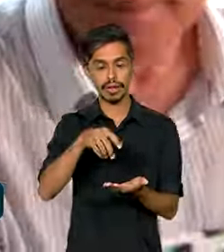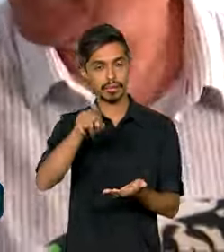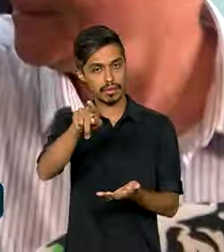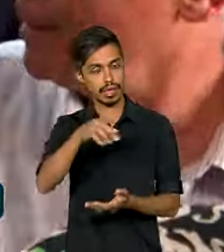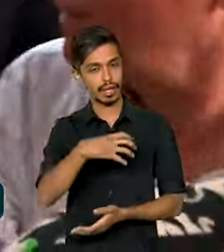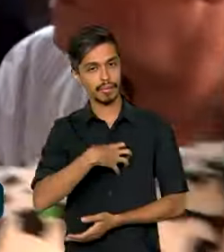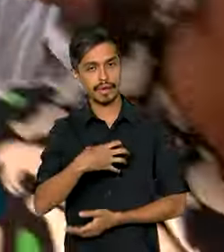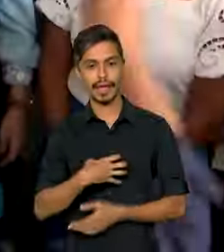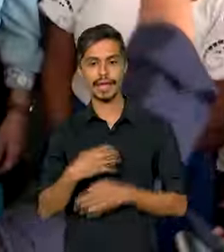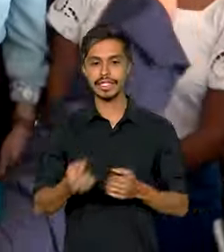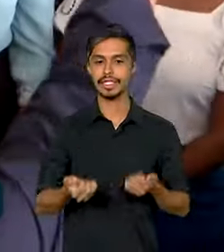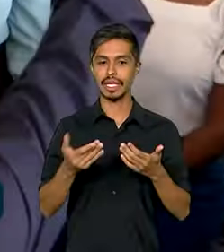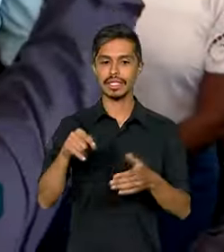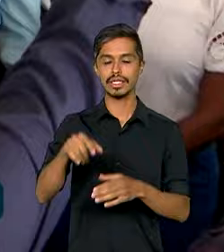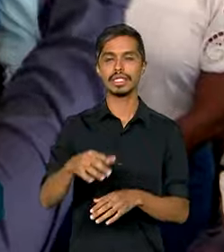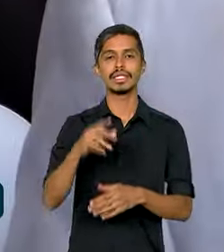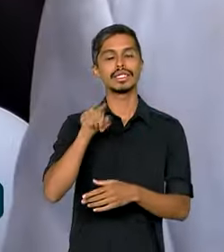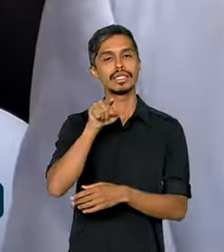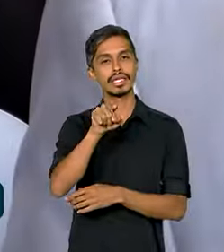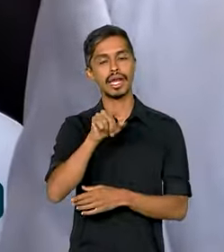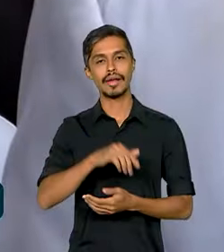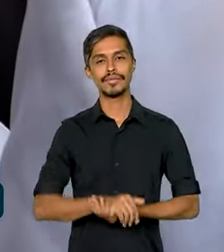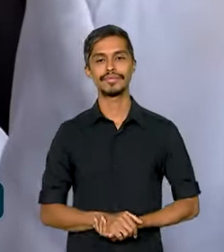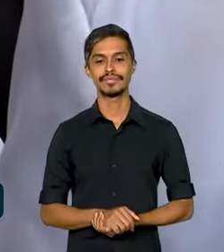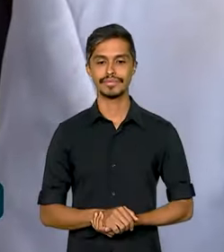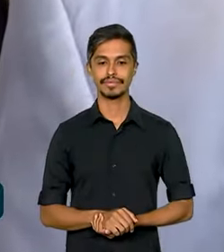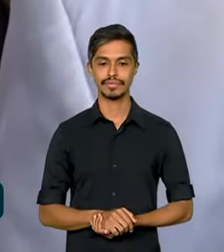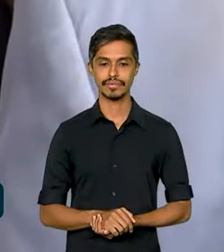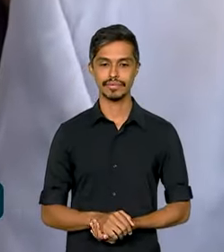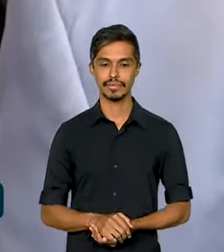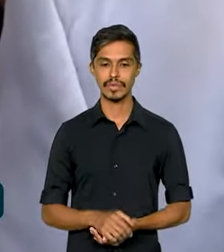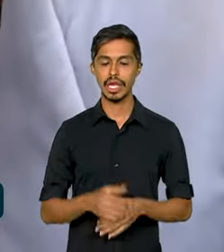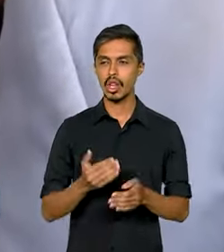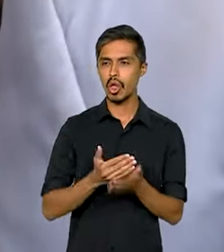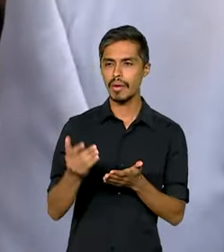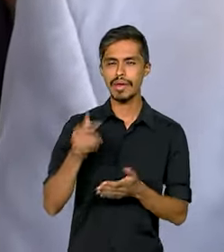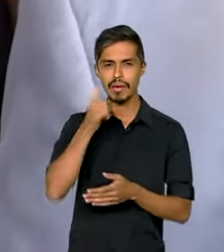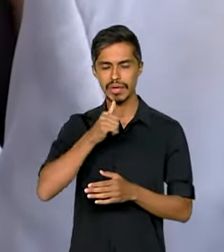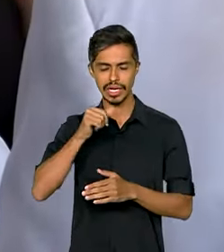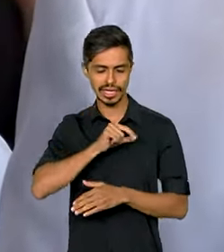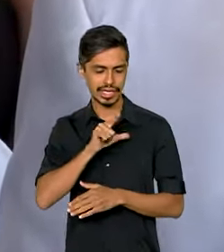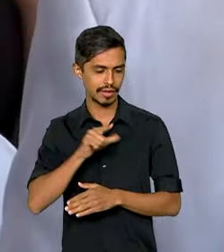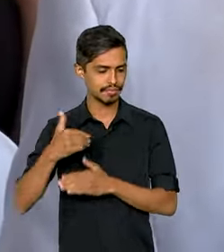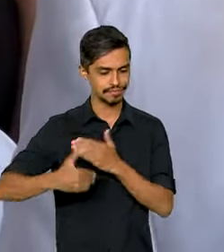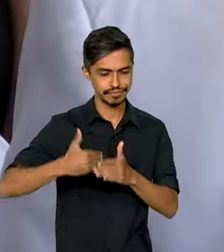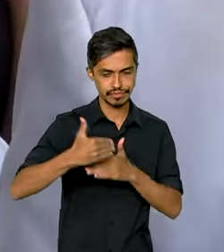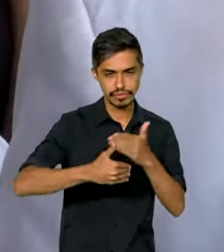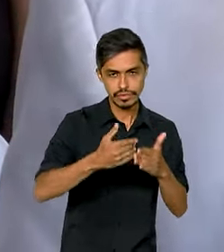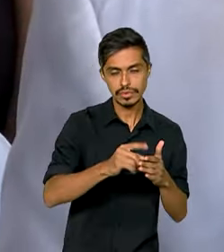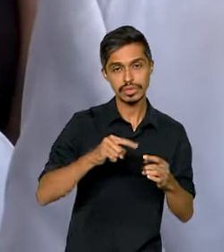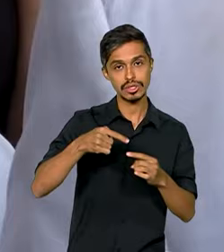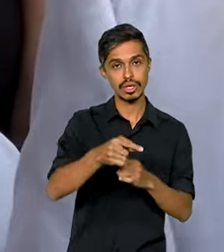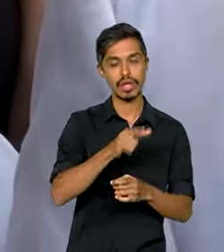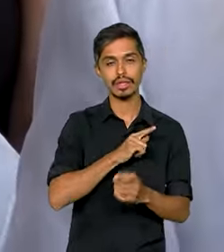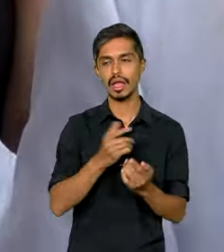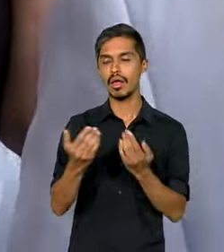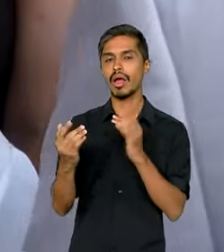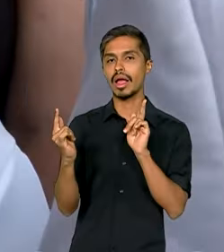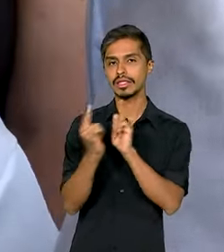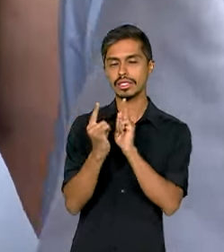nessa terça-feira em Salvador inicialmente ela chega aqui ela tem uma triagem depois ela tem um atendimento